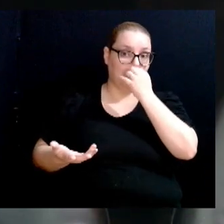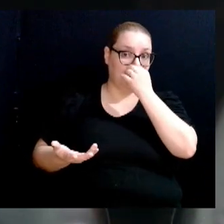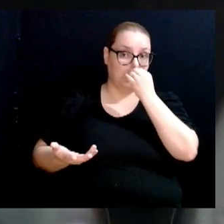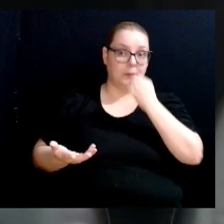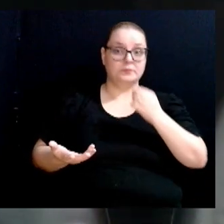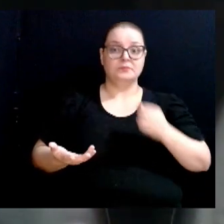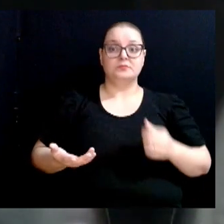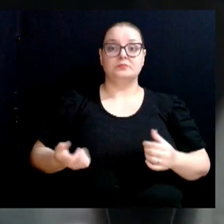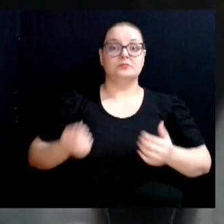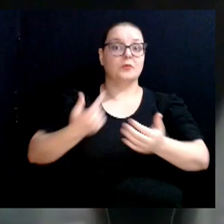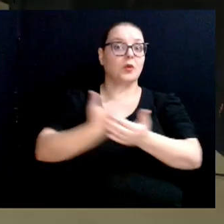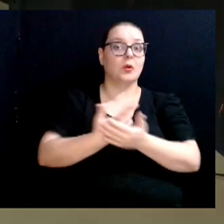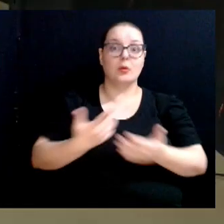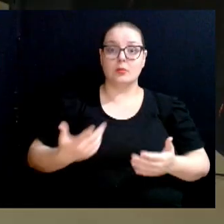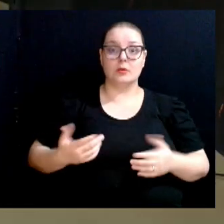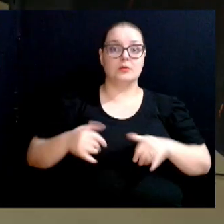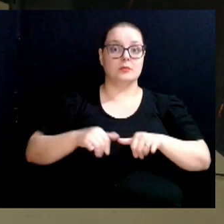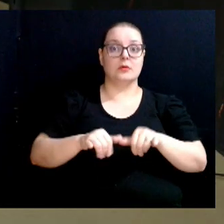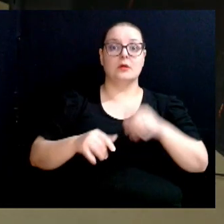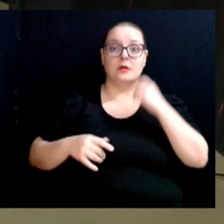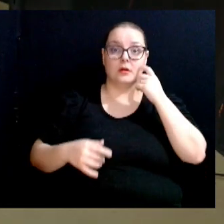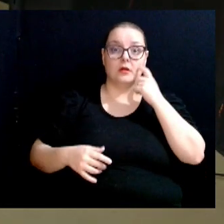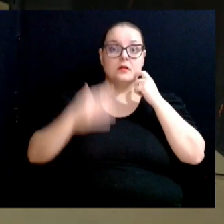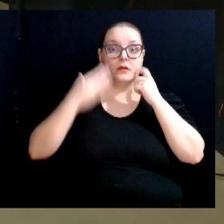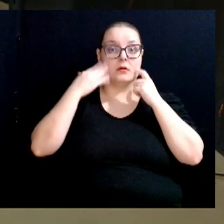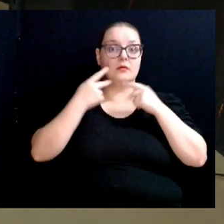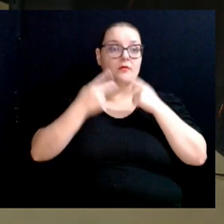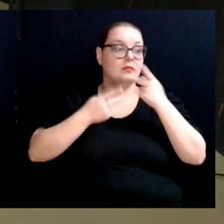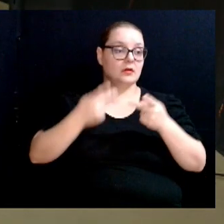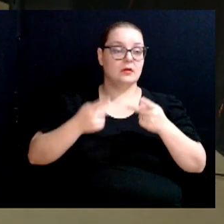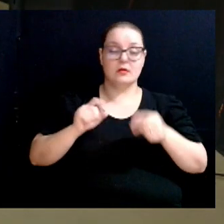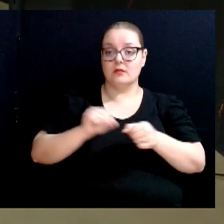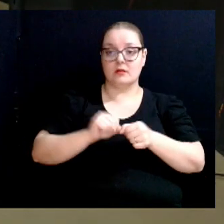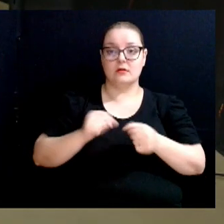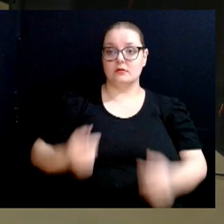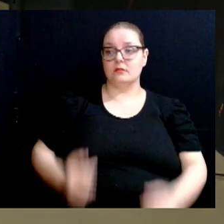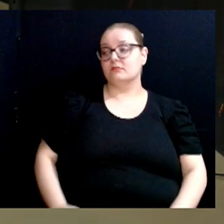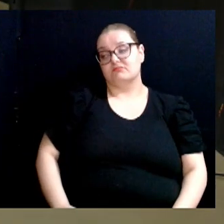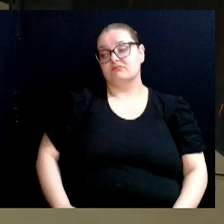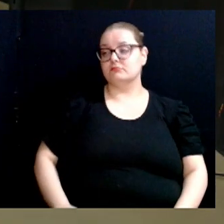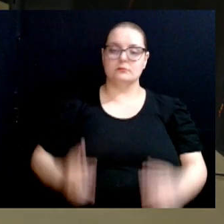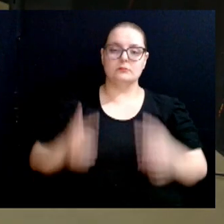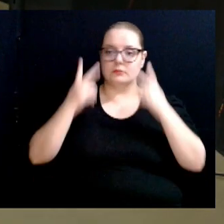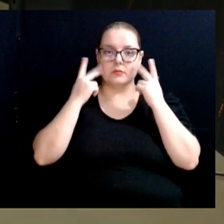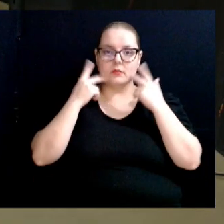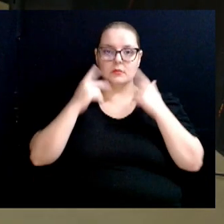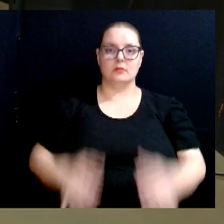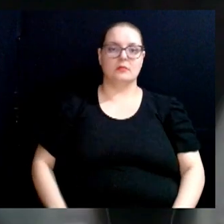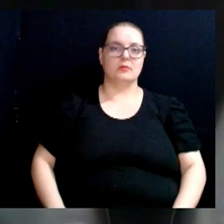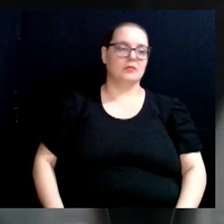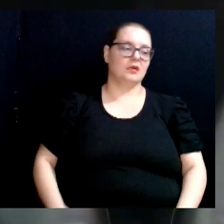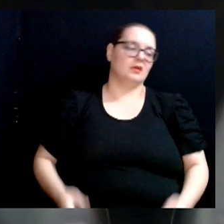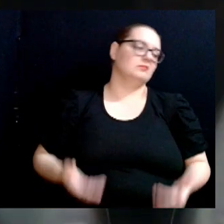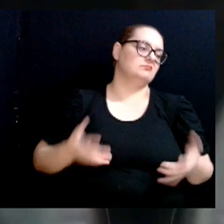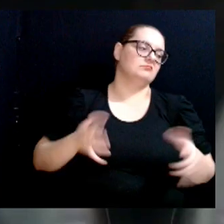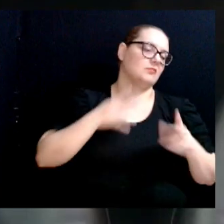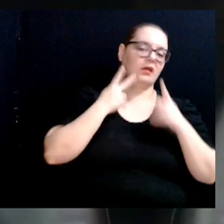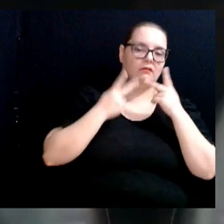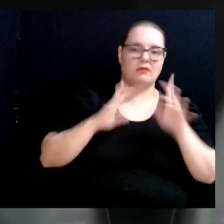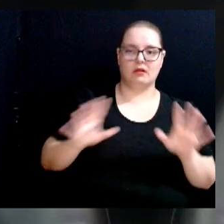tem que falar. Porque o outro fala assim, seu dia foi bom? Foi normal. Isso. Acabou. Ou não quero falar agora. Mas